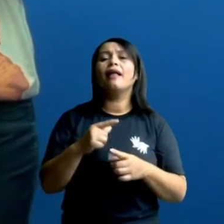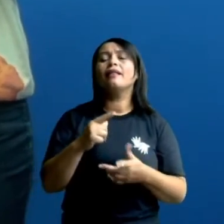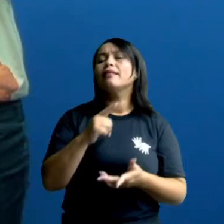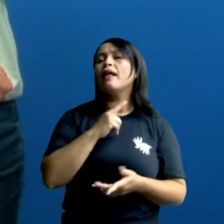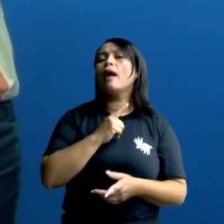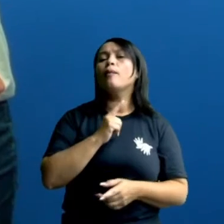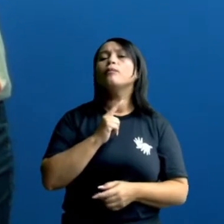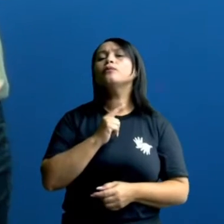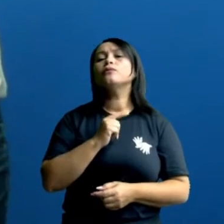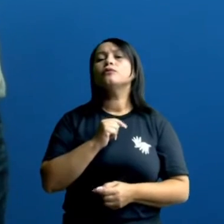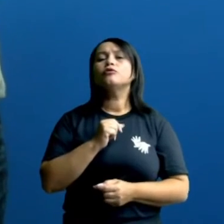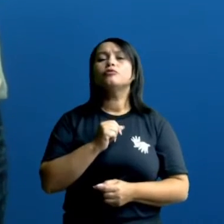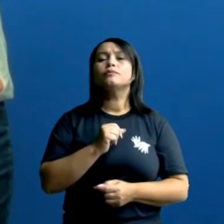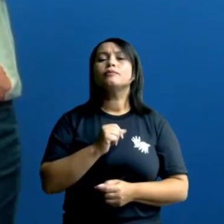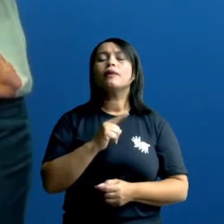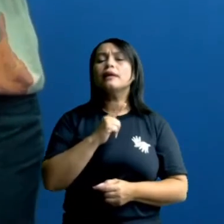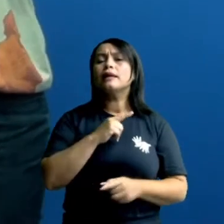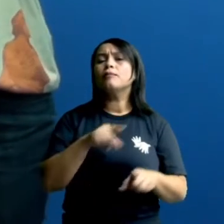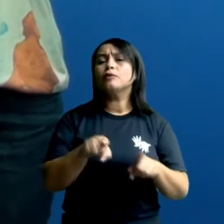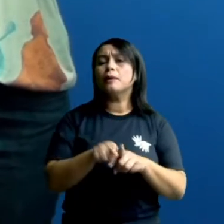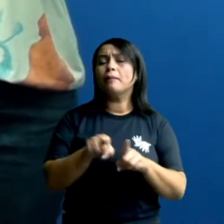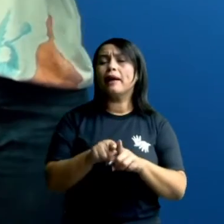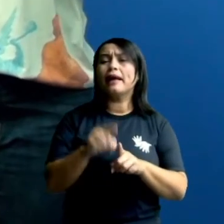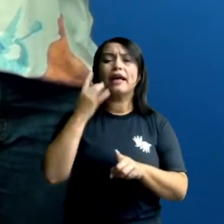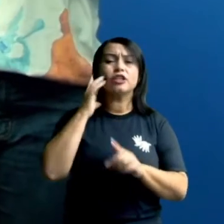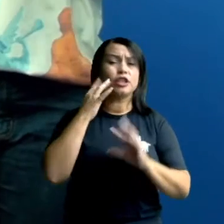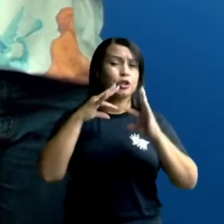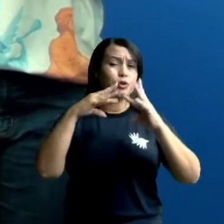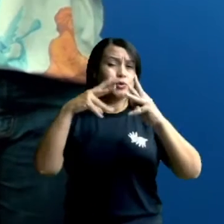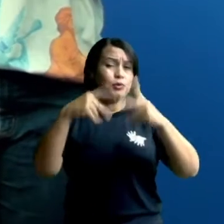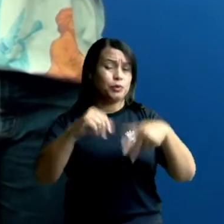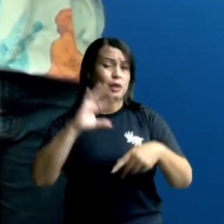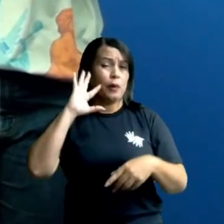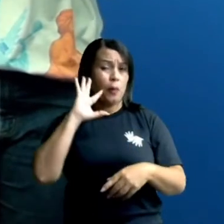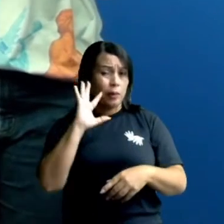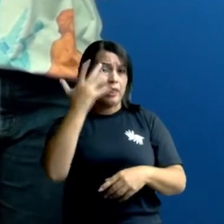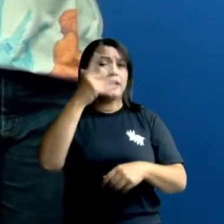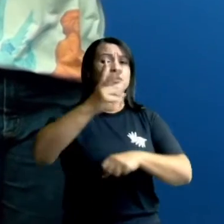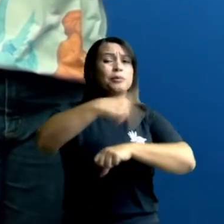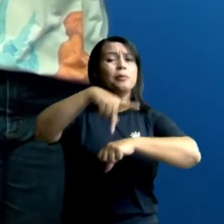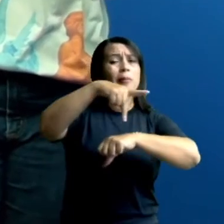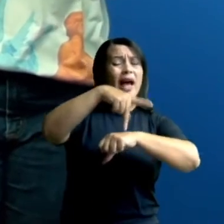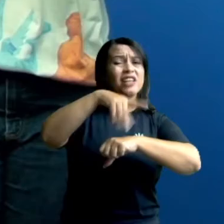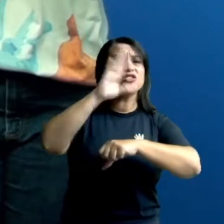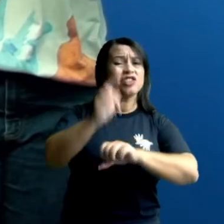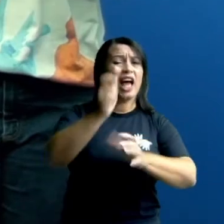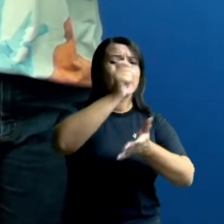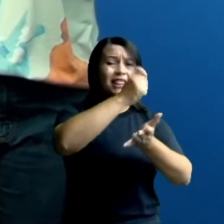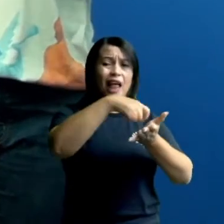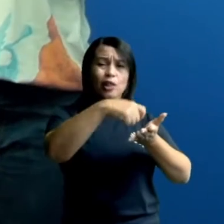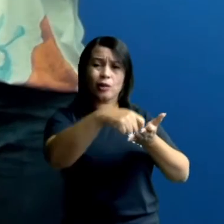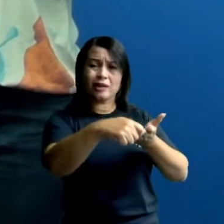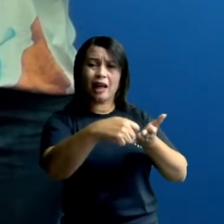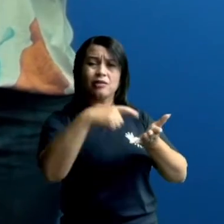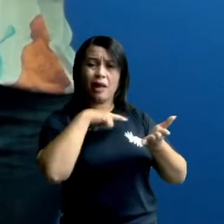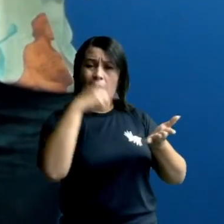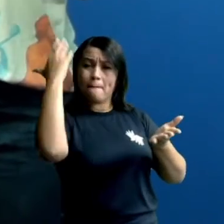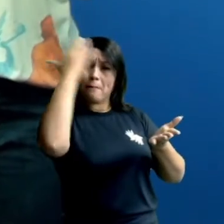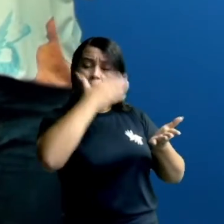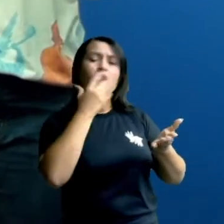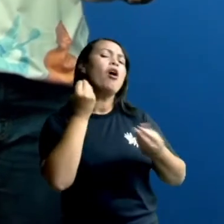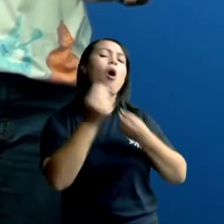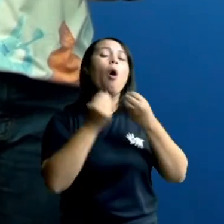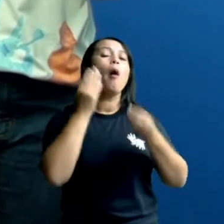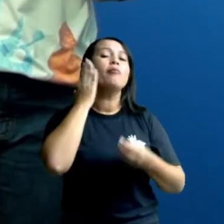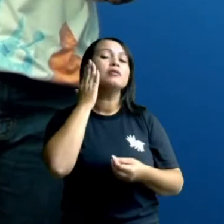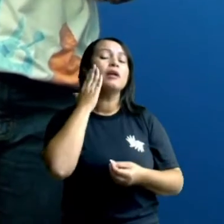questão de nem tudo que acontece no país ele está registrado. Como é que eu sei que está registrado? Como é que eu